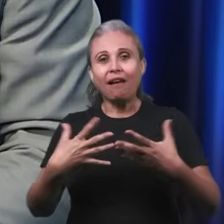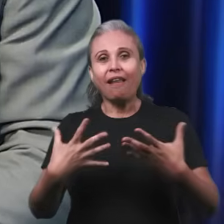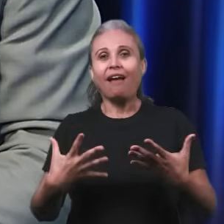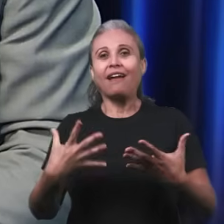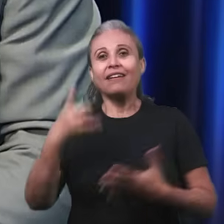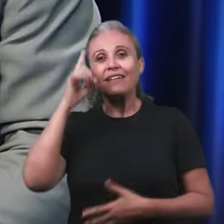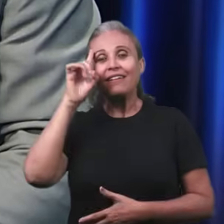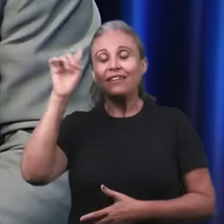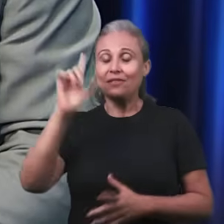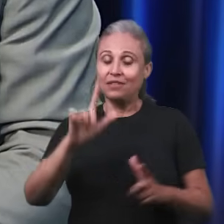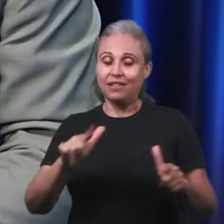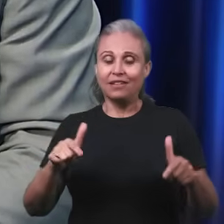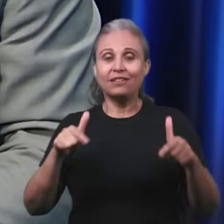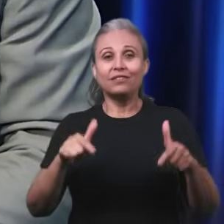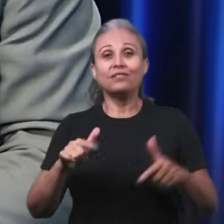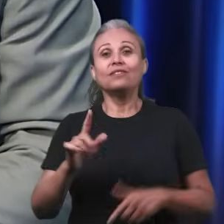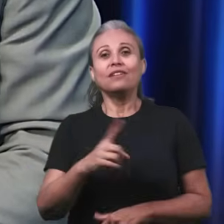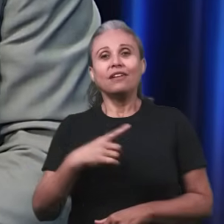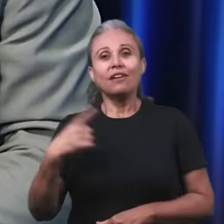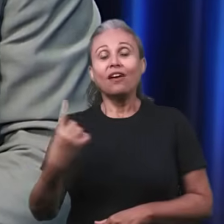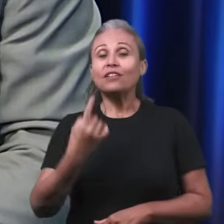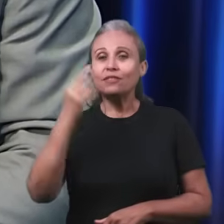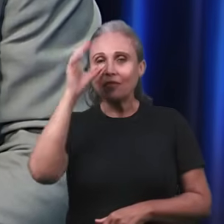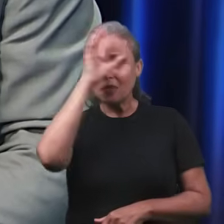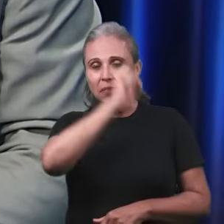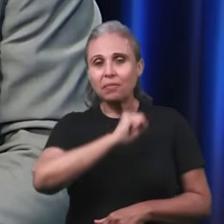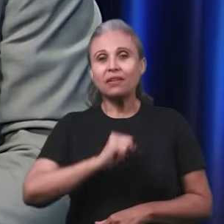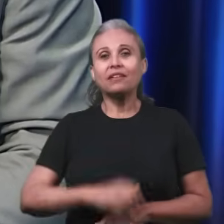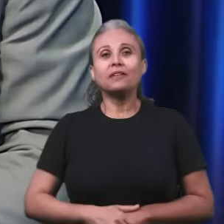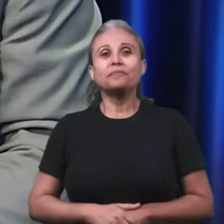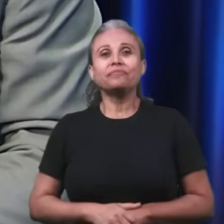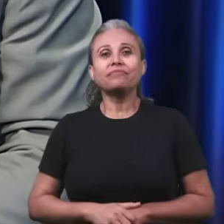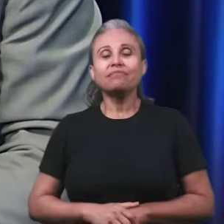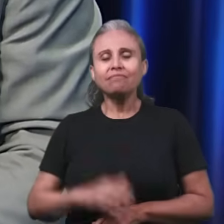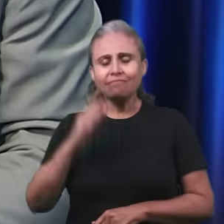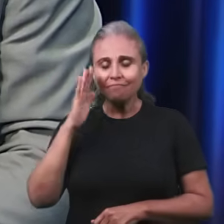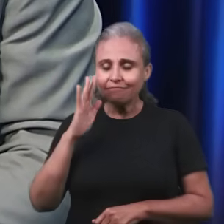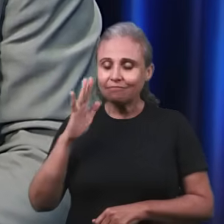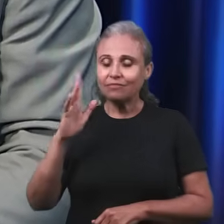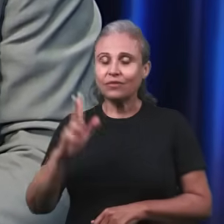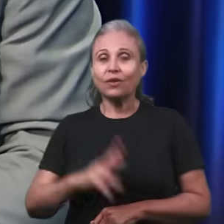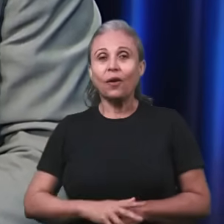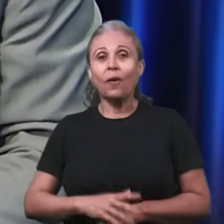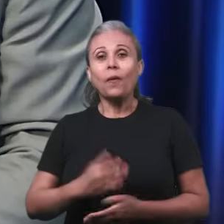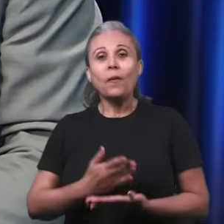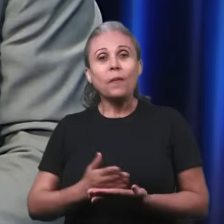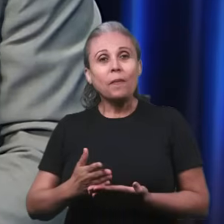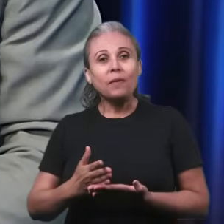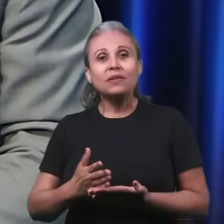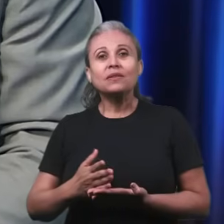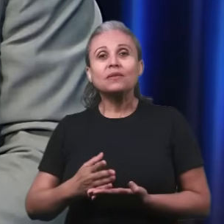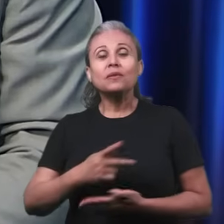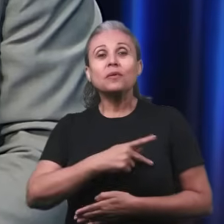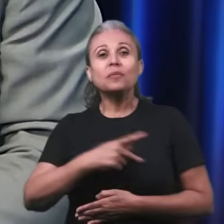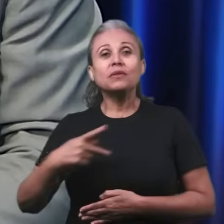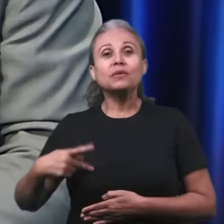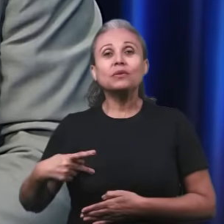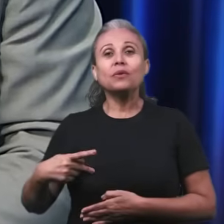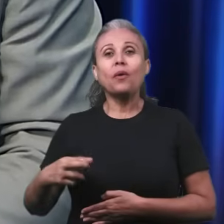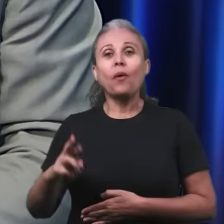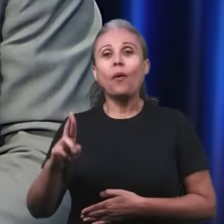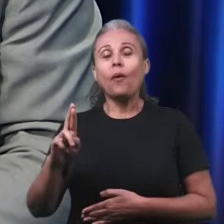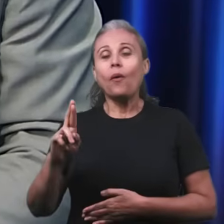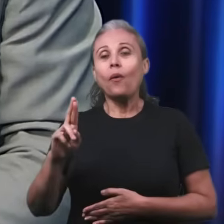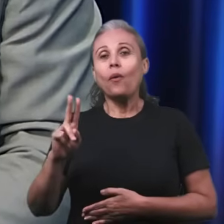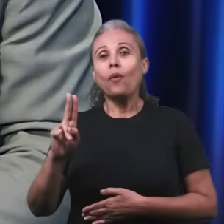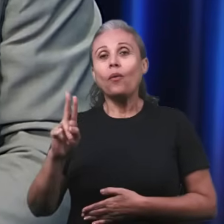E é o que nós vamos aprender aqui nessa tarde, um pouco da sua história, começando agora com o pastor Lúcio, né, que vai descrever um